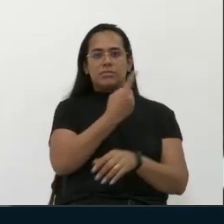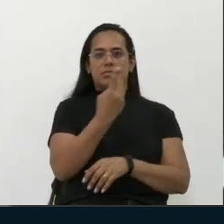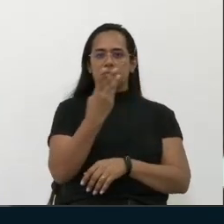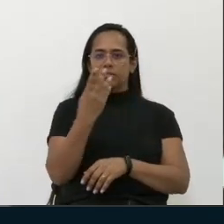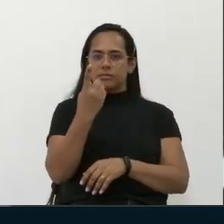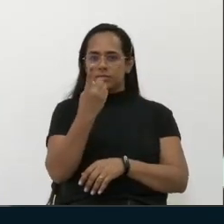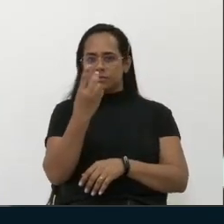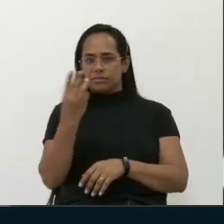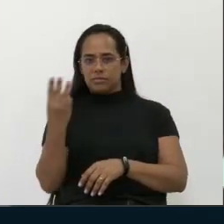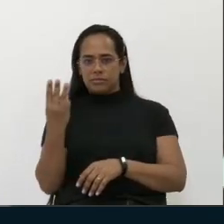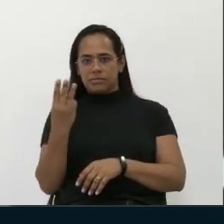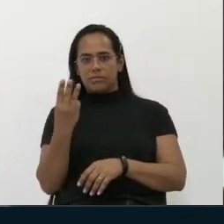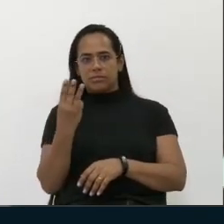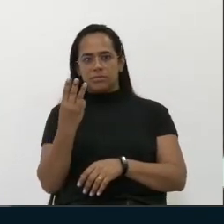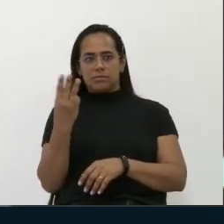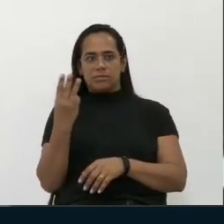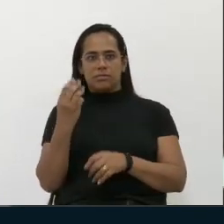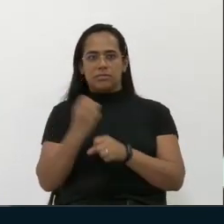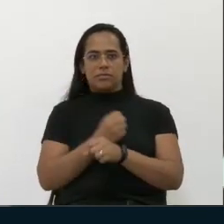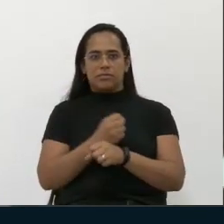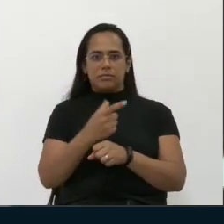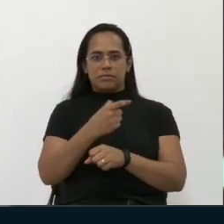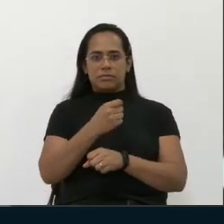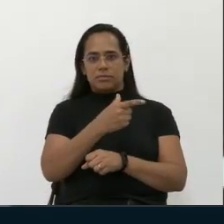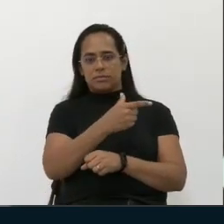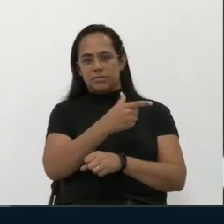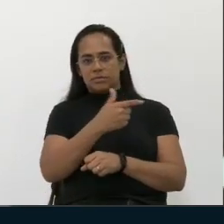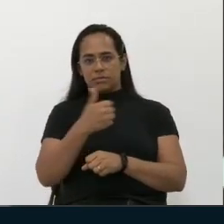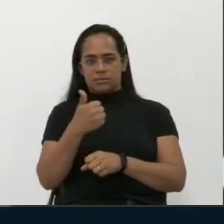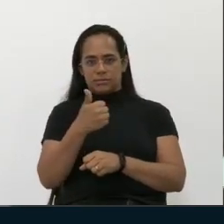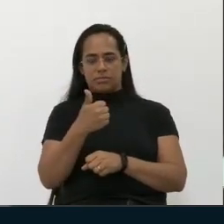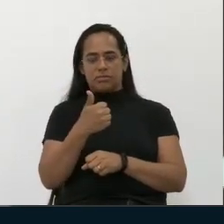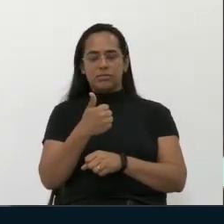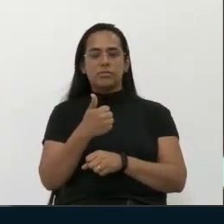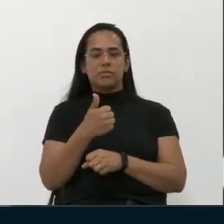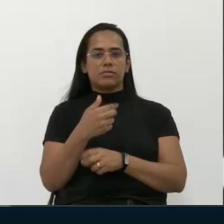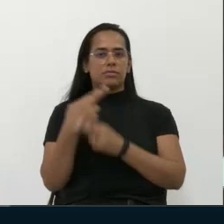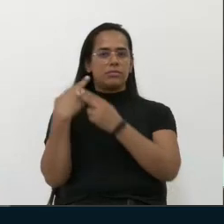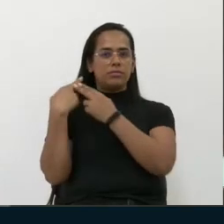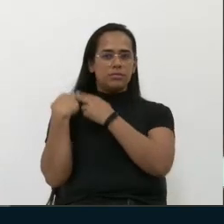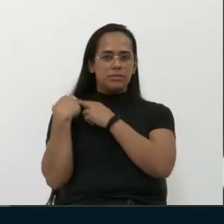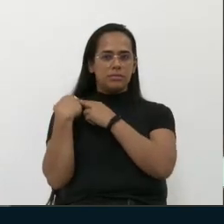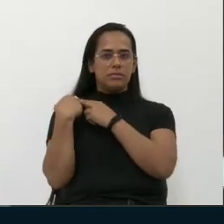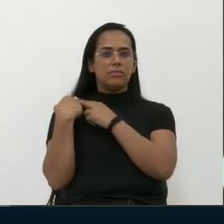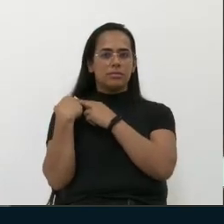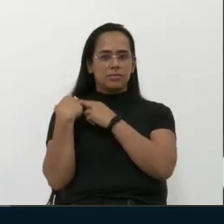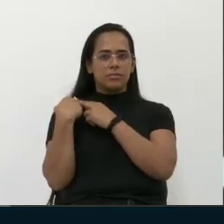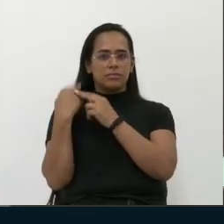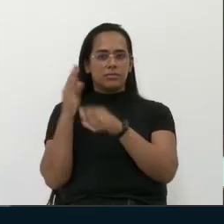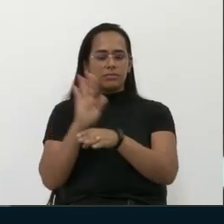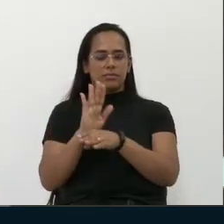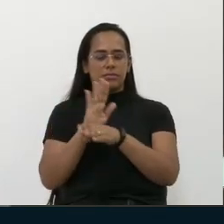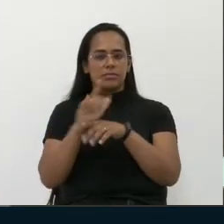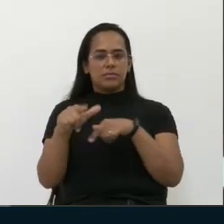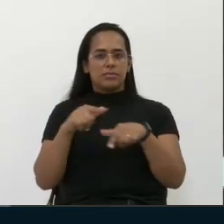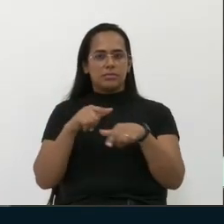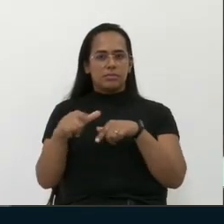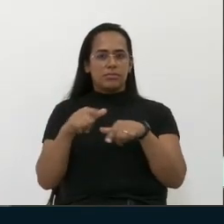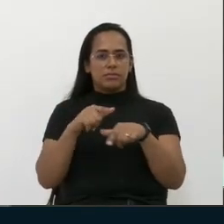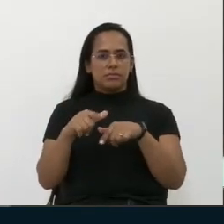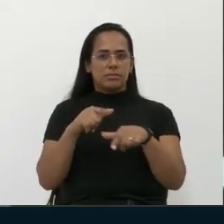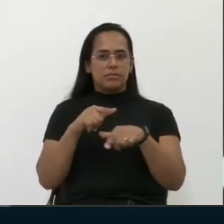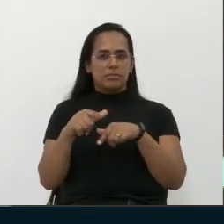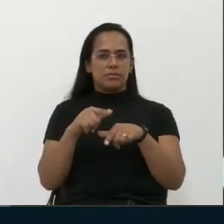14.133/2021 em relação à responsabilidade em vigilando nos contratos de prestação de serviços firmados pelo Poder Executivo